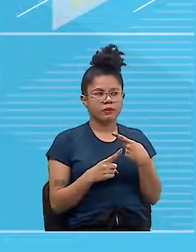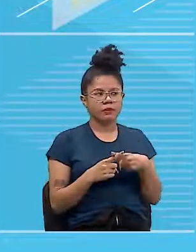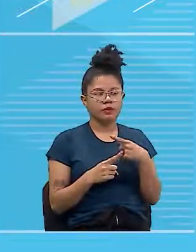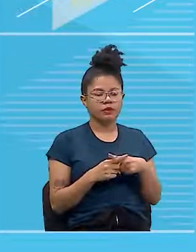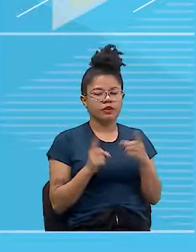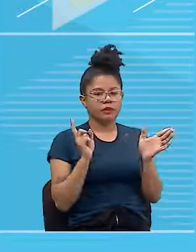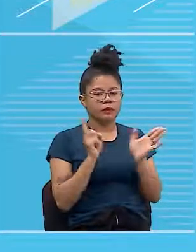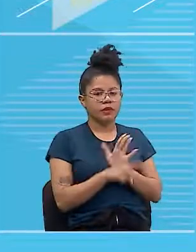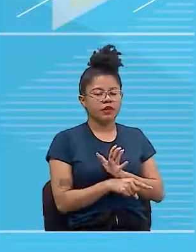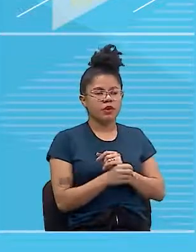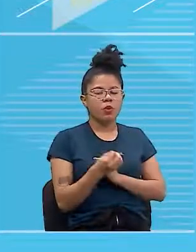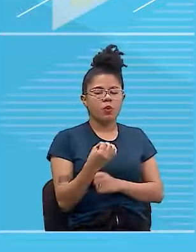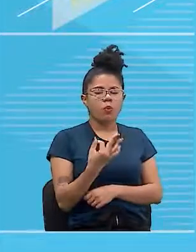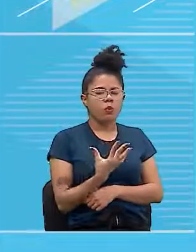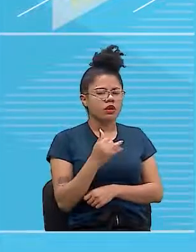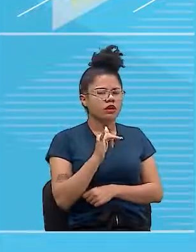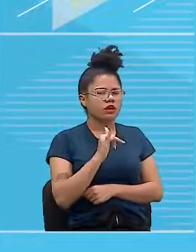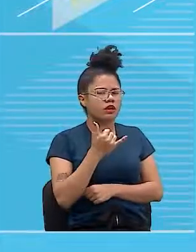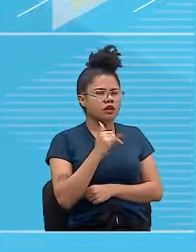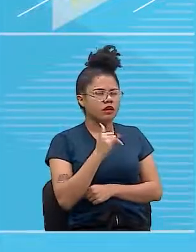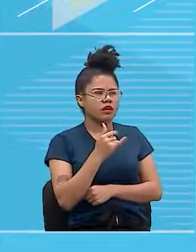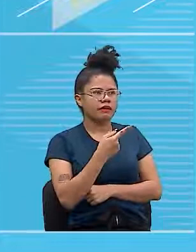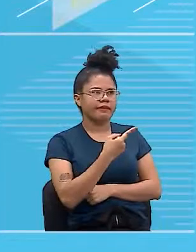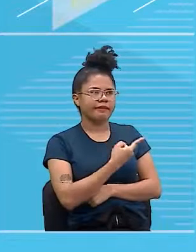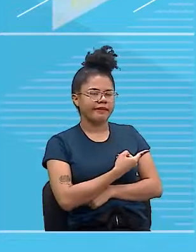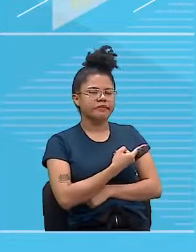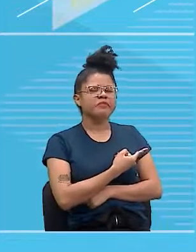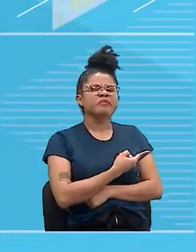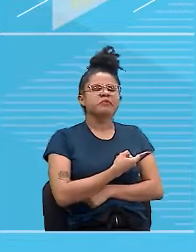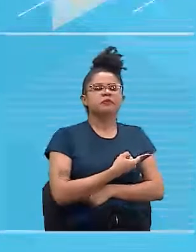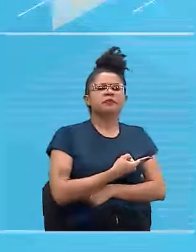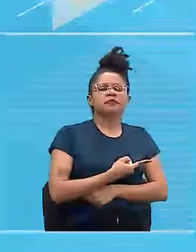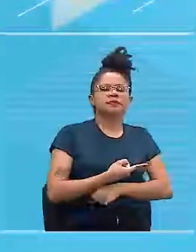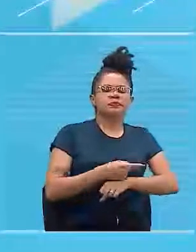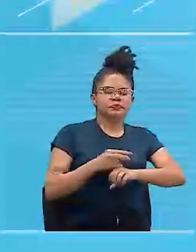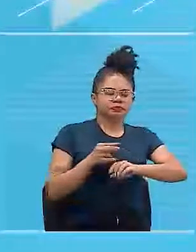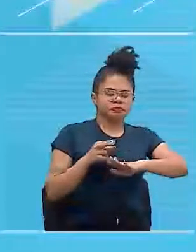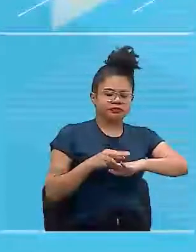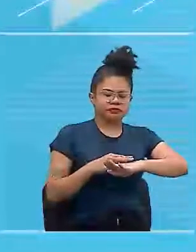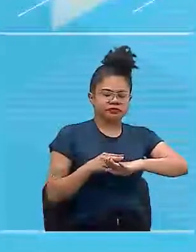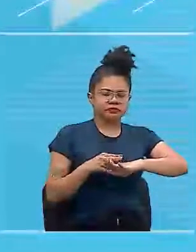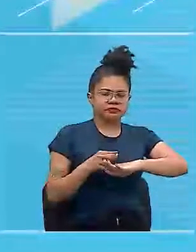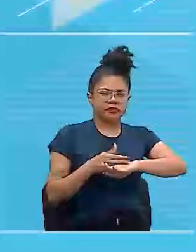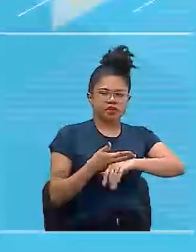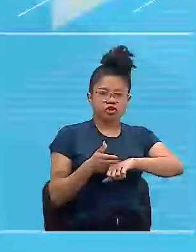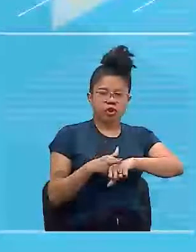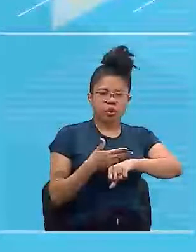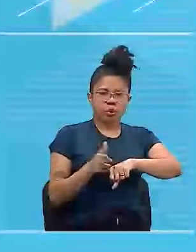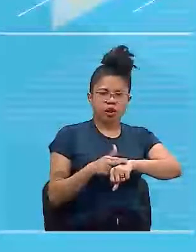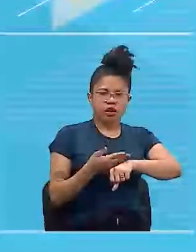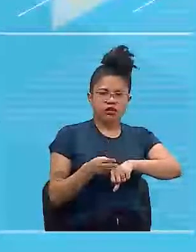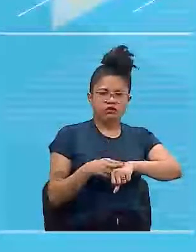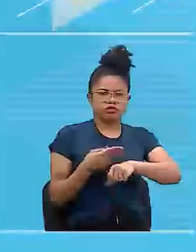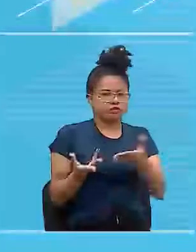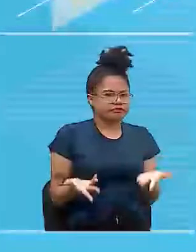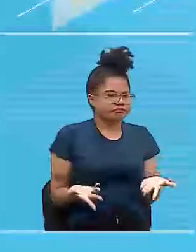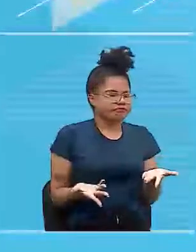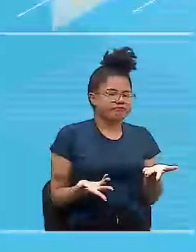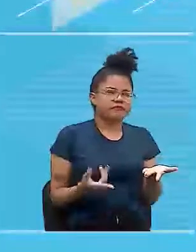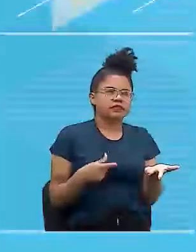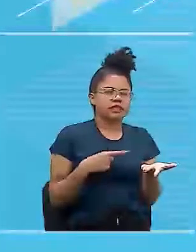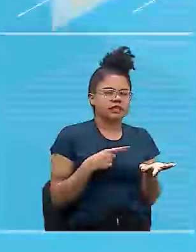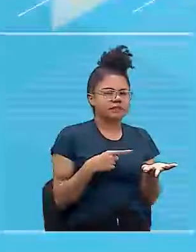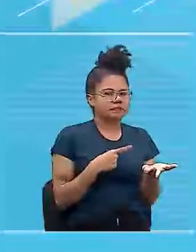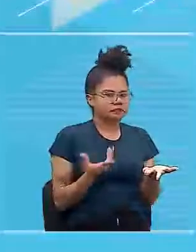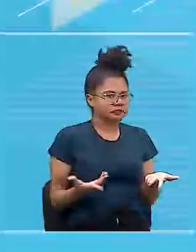pergunta quanto de energia essa barra de chocolate vai me forneceram quanto de energia ela me fornecer a